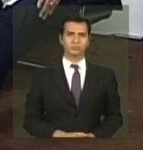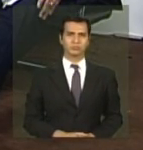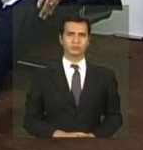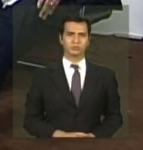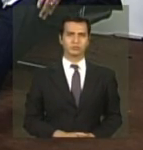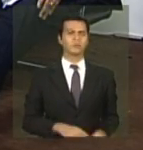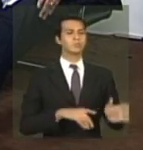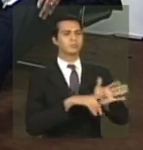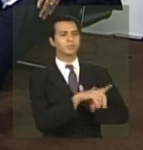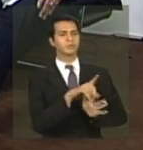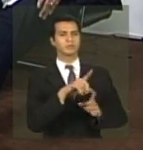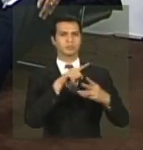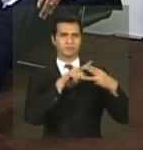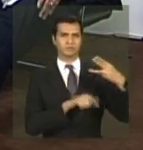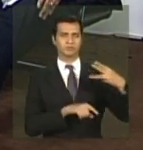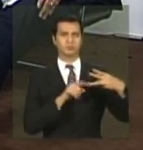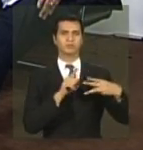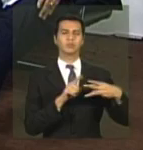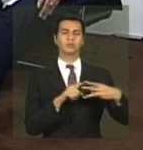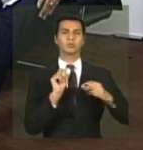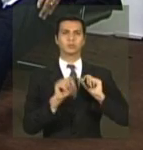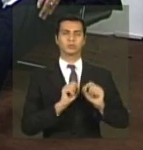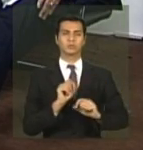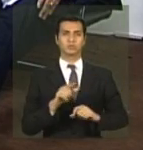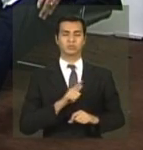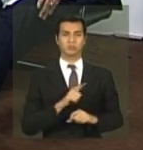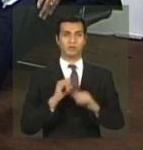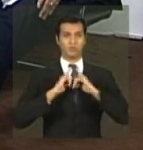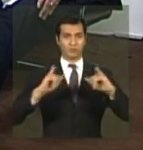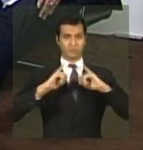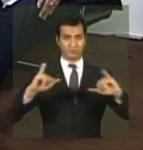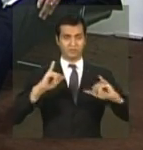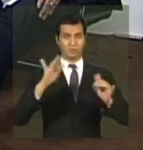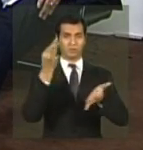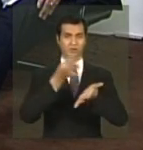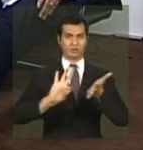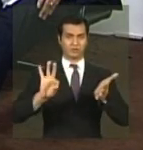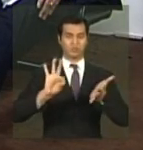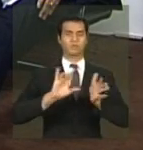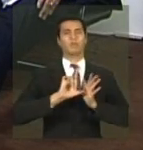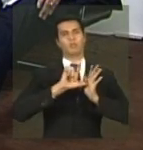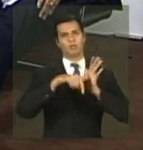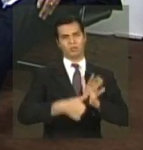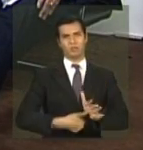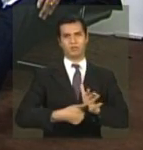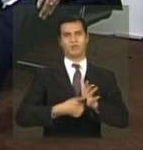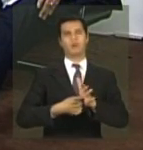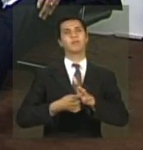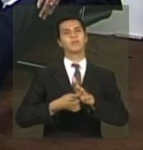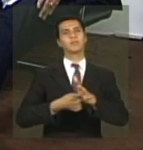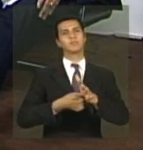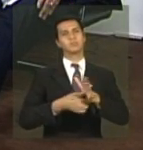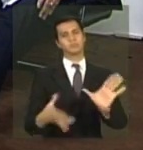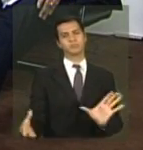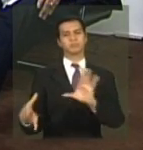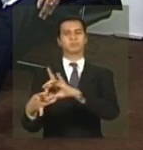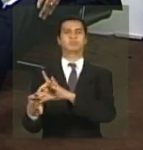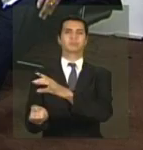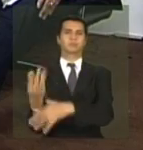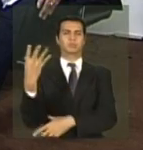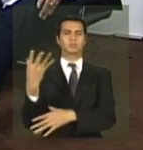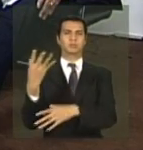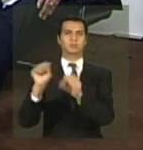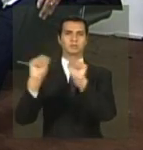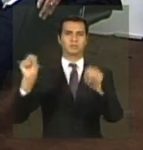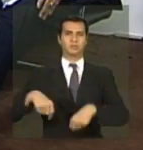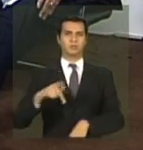comitê intersetorial. A informação atualizada no cadastro demora a aparecer no sistema presença. O que o município